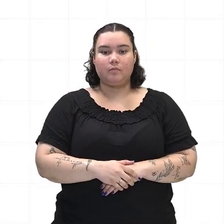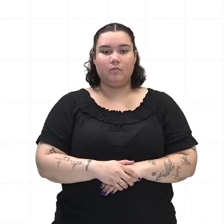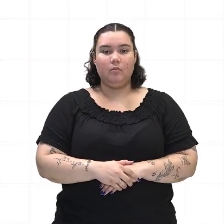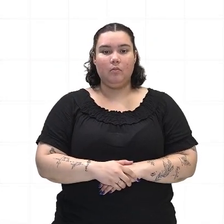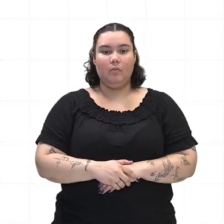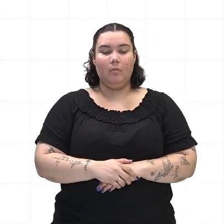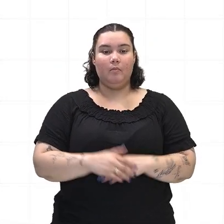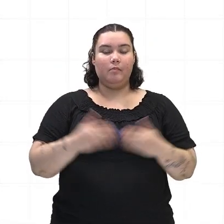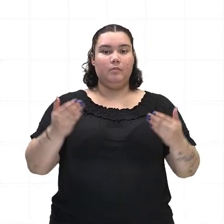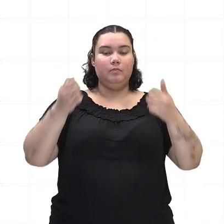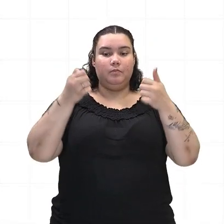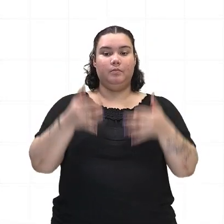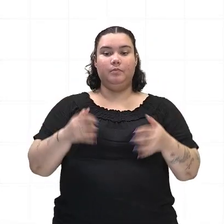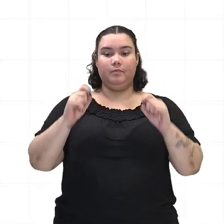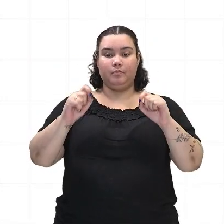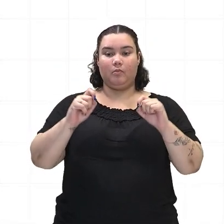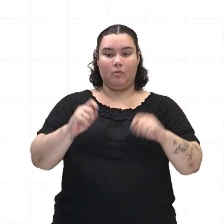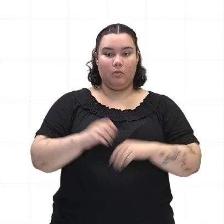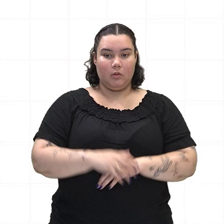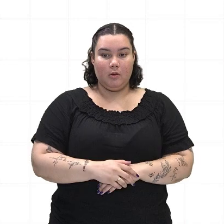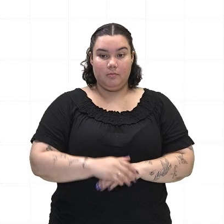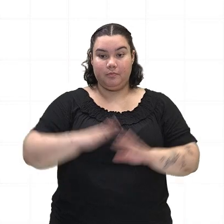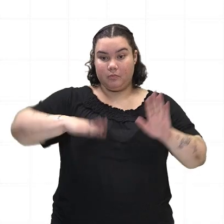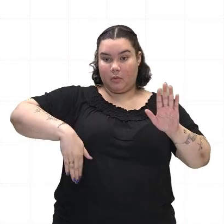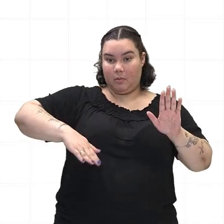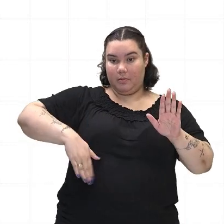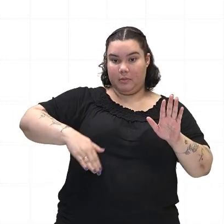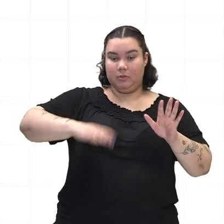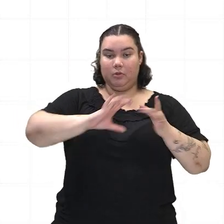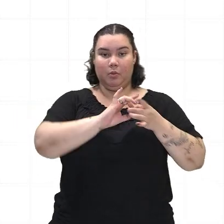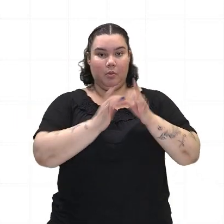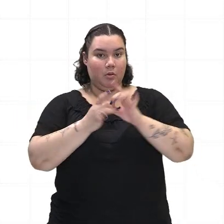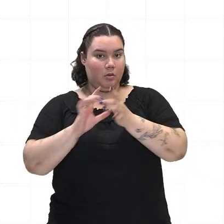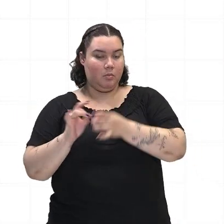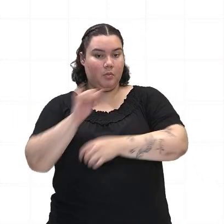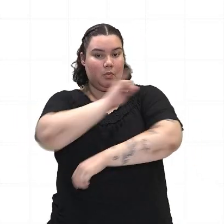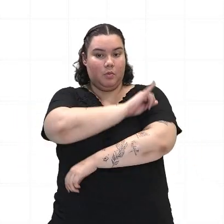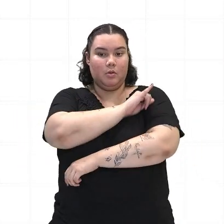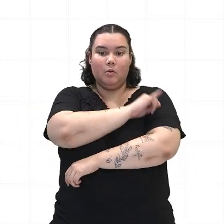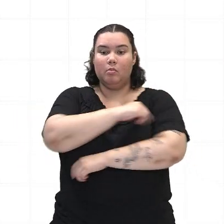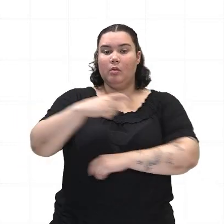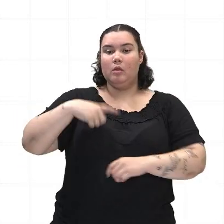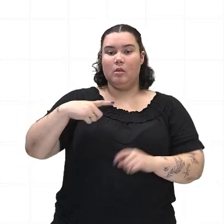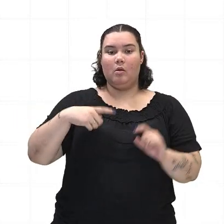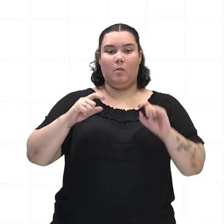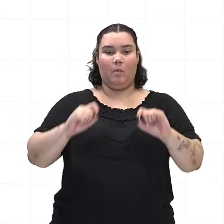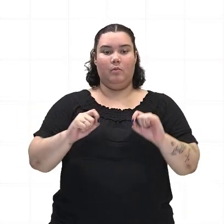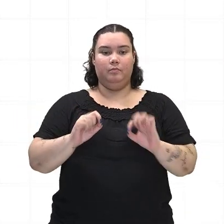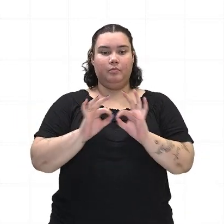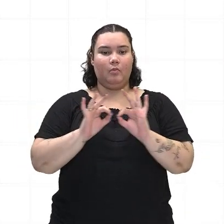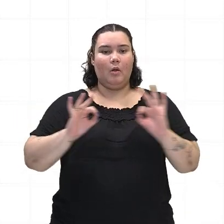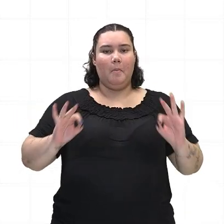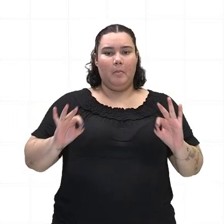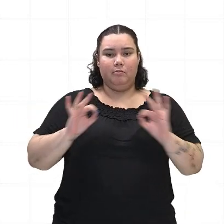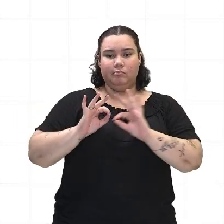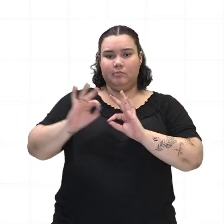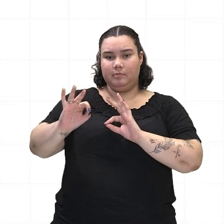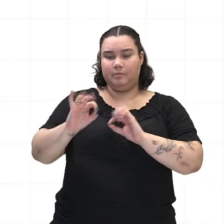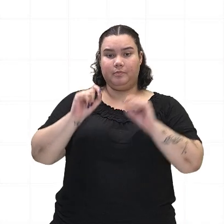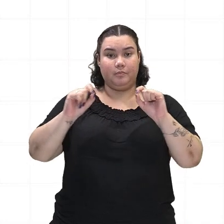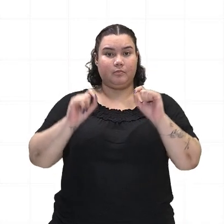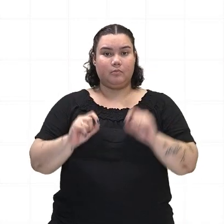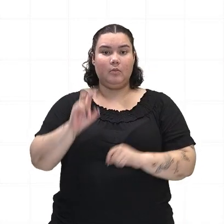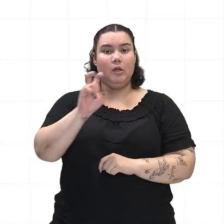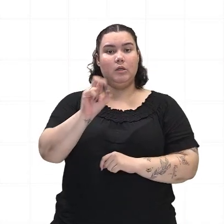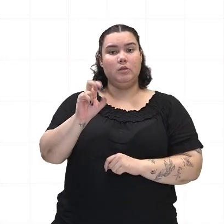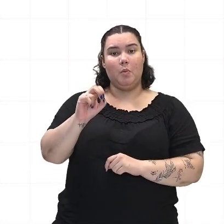Diz o seguinte: a piscina olímpica do Rio de Janeiro, que possui dimensões padrão de 50